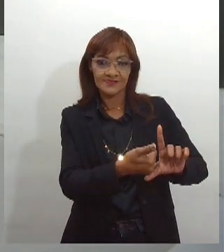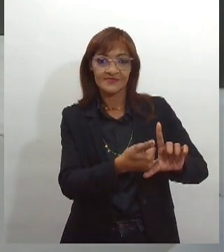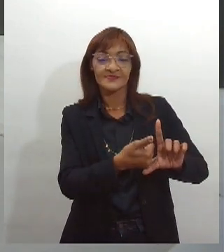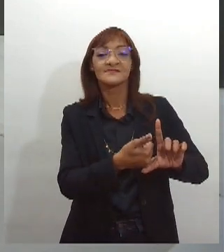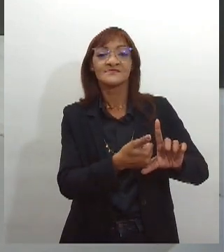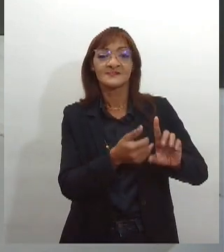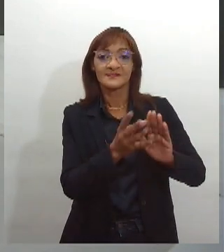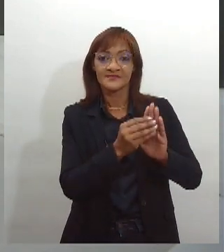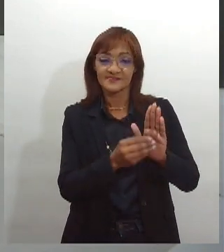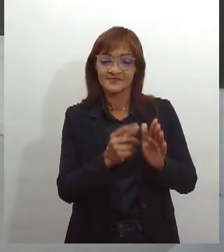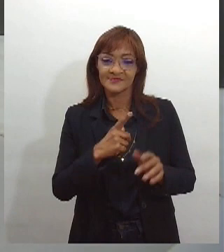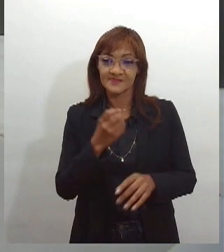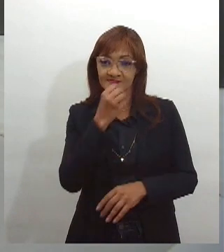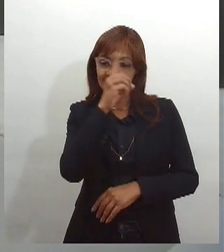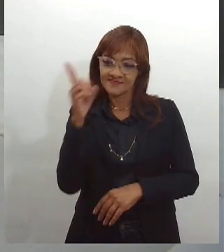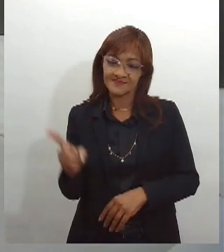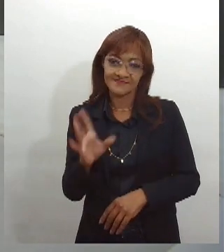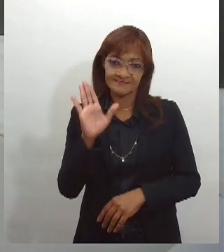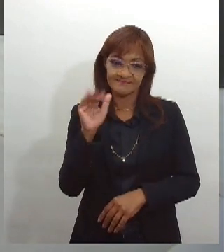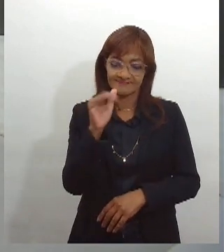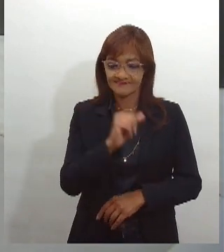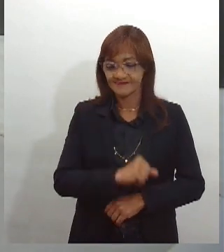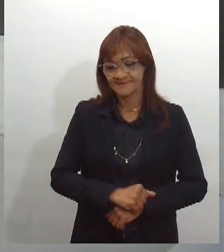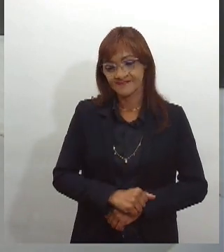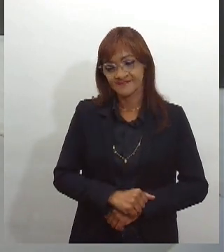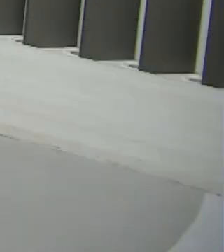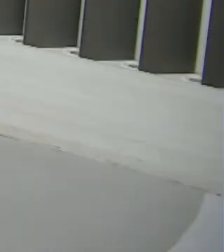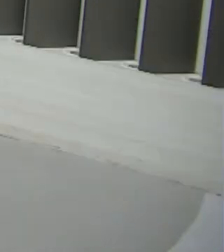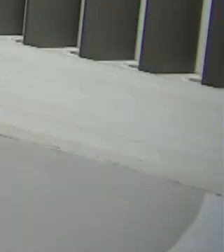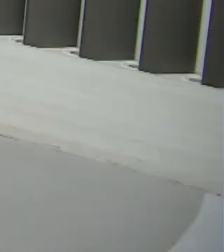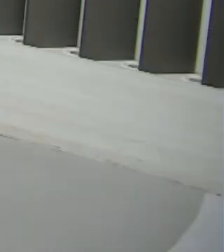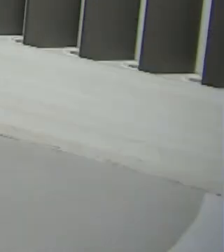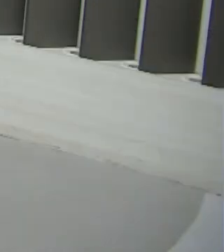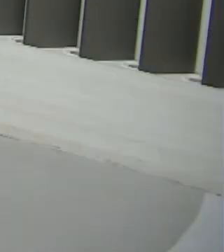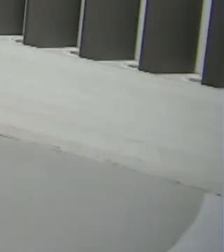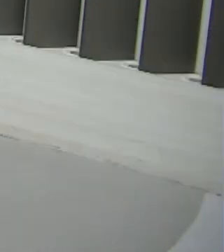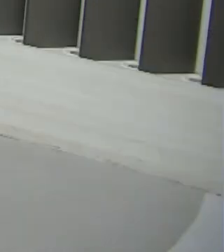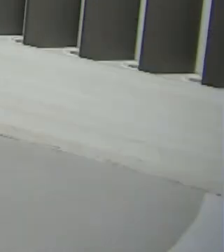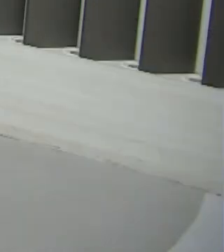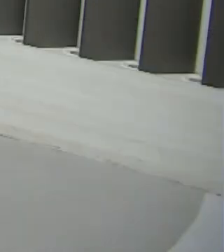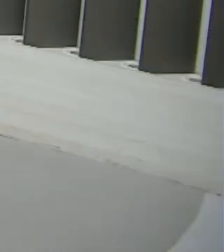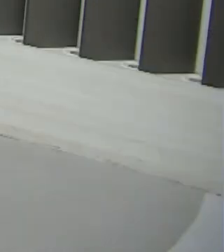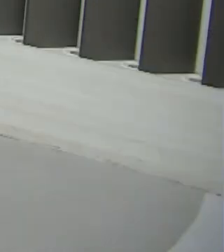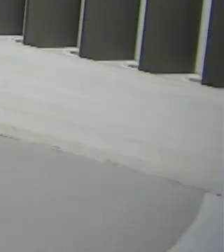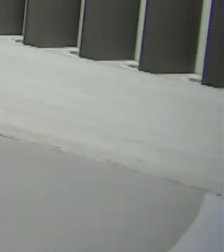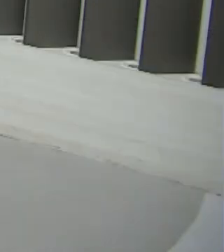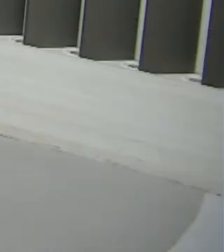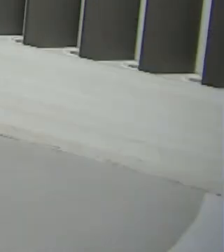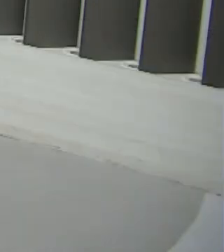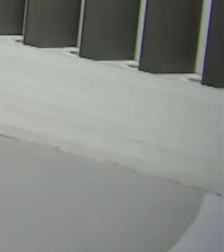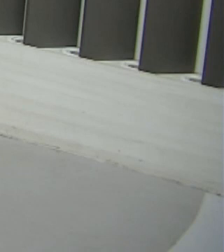dia para você e até mais.